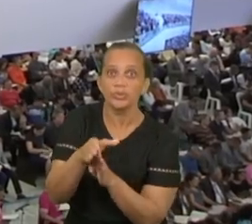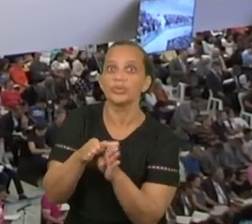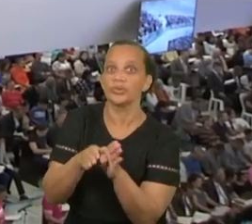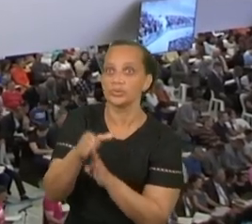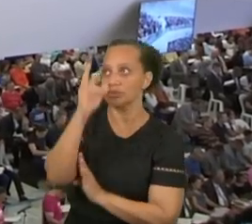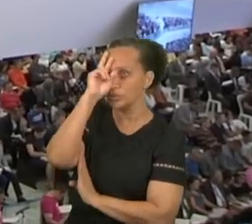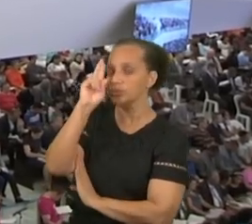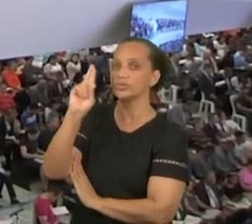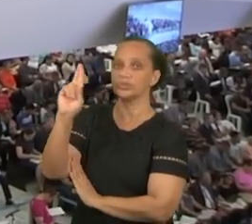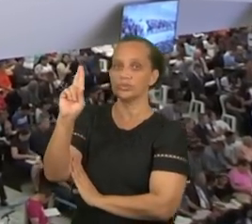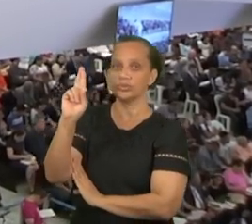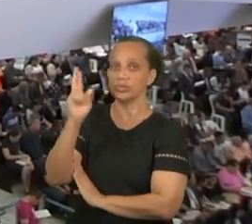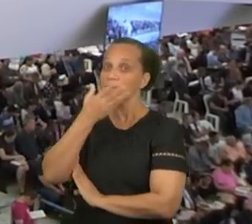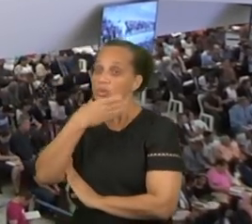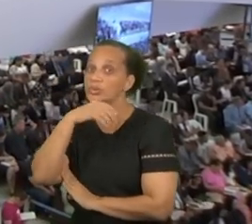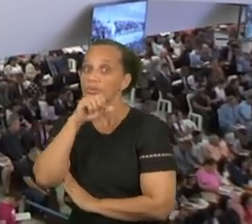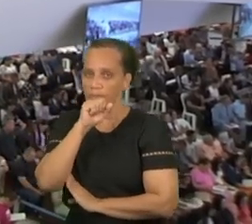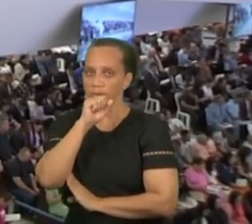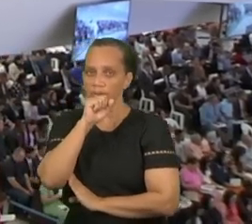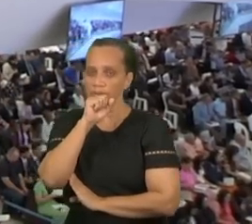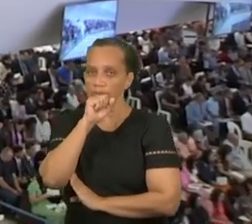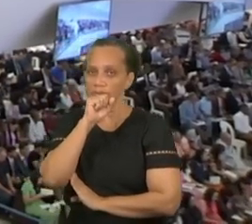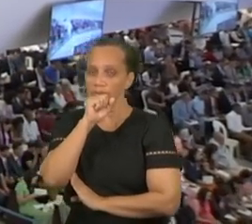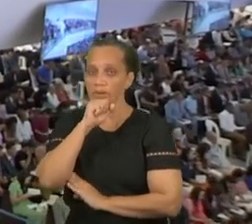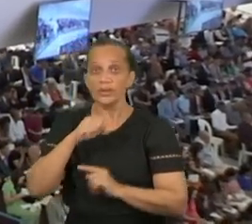senhor a correção do pai né e não